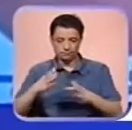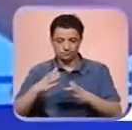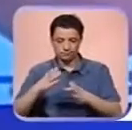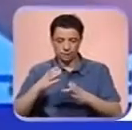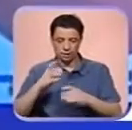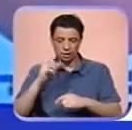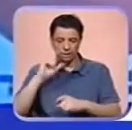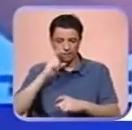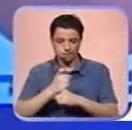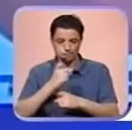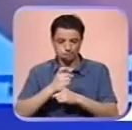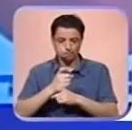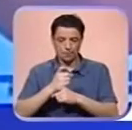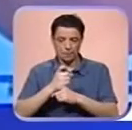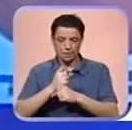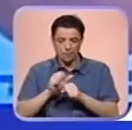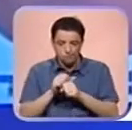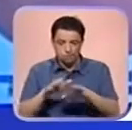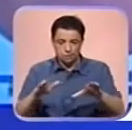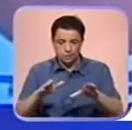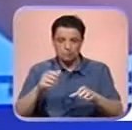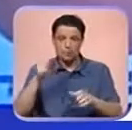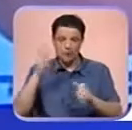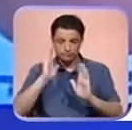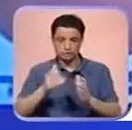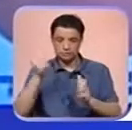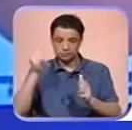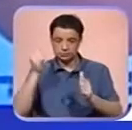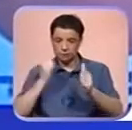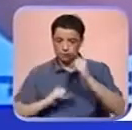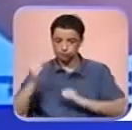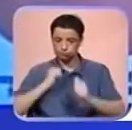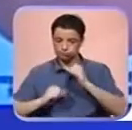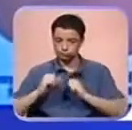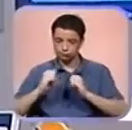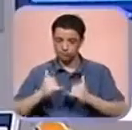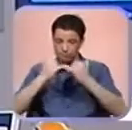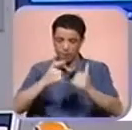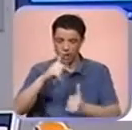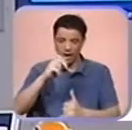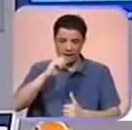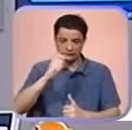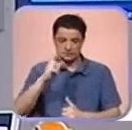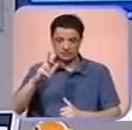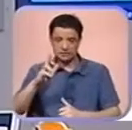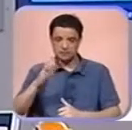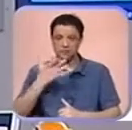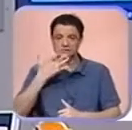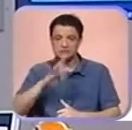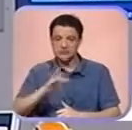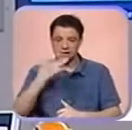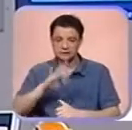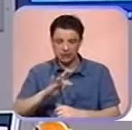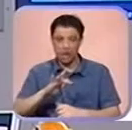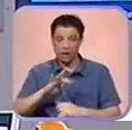olho e vão necessitar de cirurgias também para além do laser, porque podem sangrar e podem inclusive fazer trações